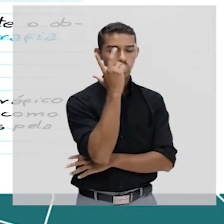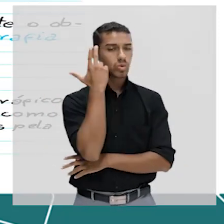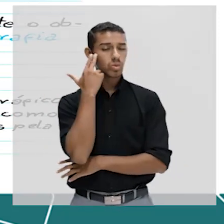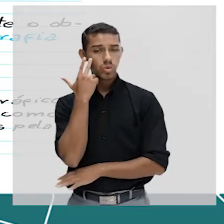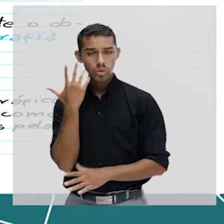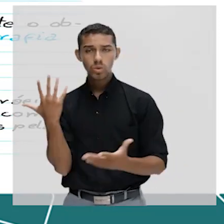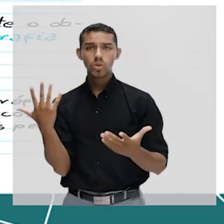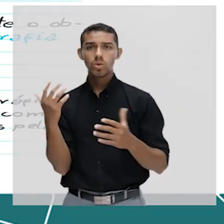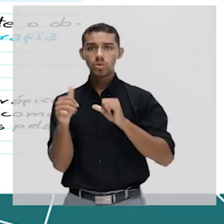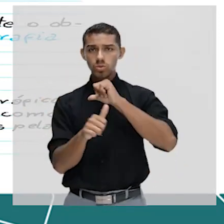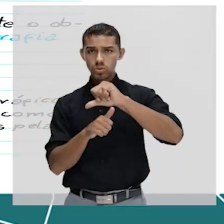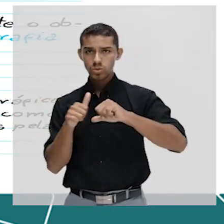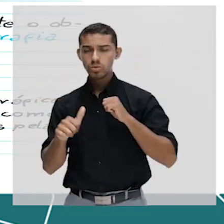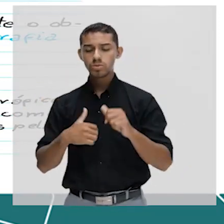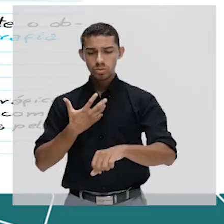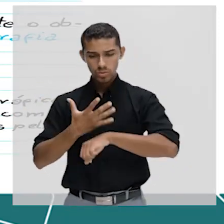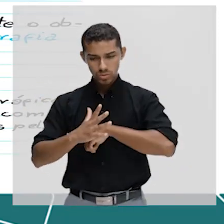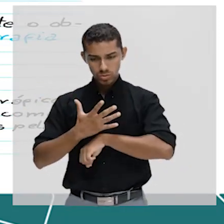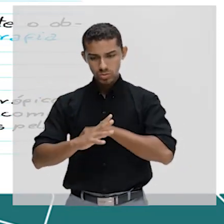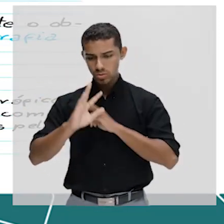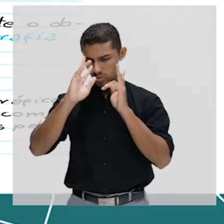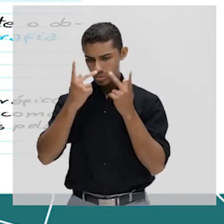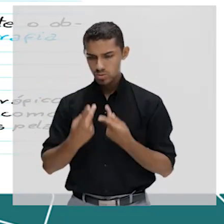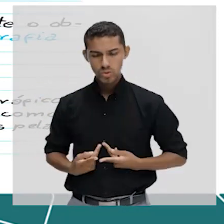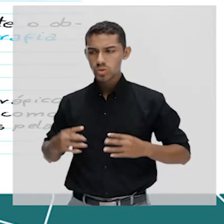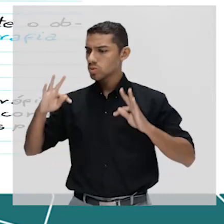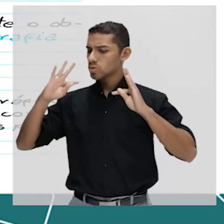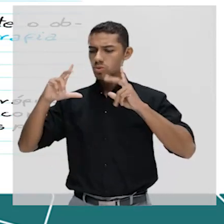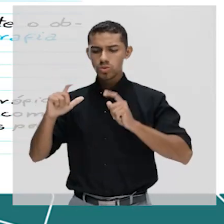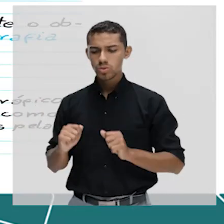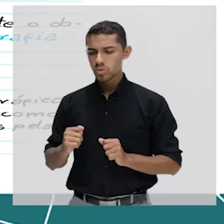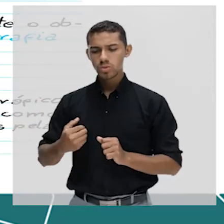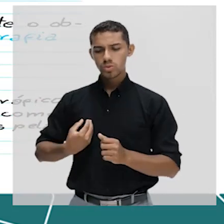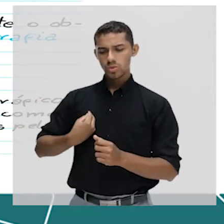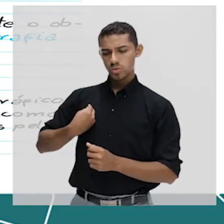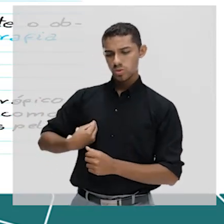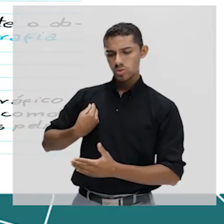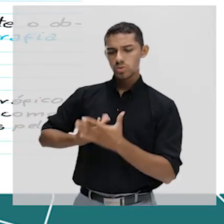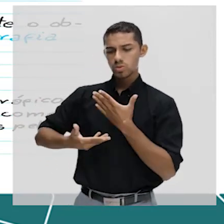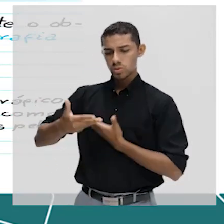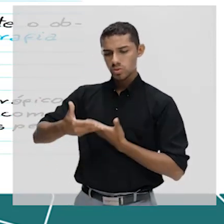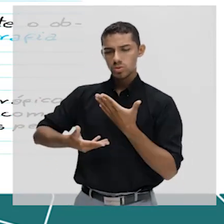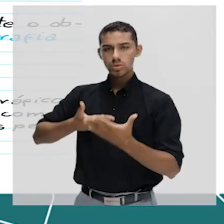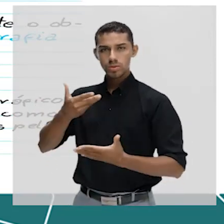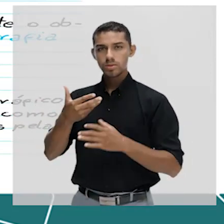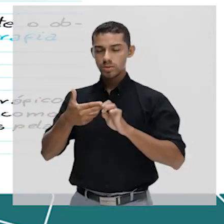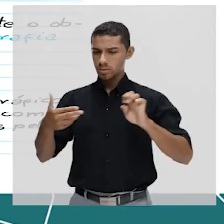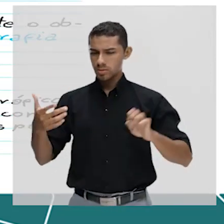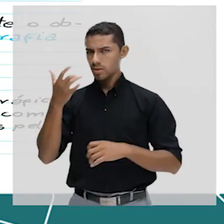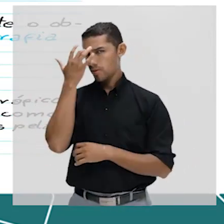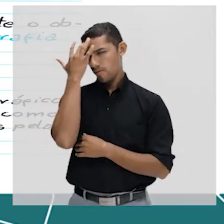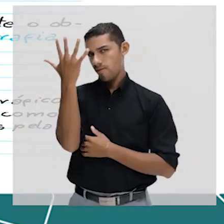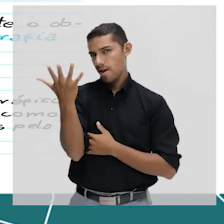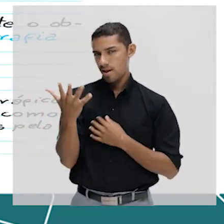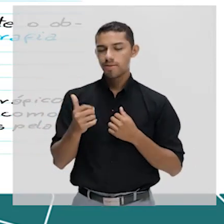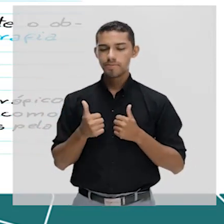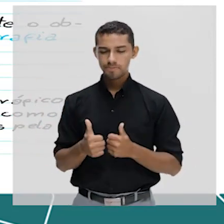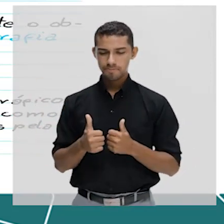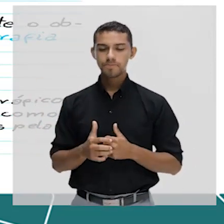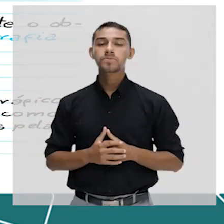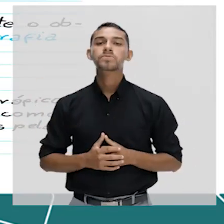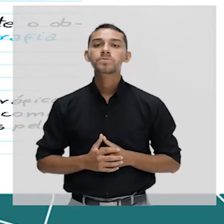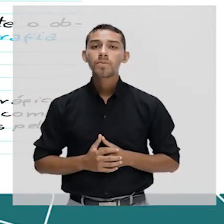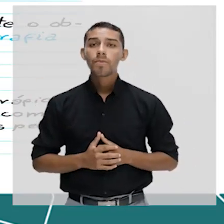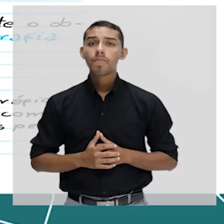paisagens modificadas e as ações humanas, ou seja, tudo se relacionando neste elemento. Fácil, né? Bacana.